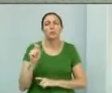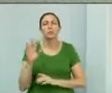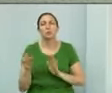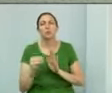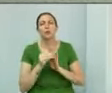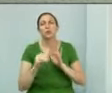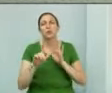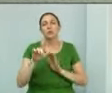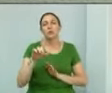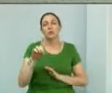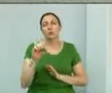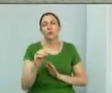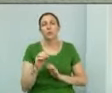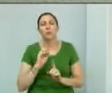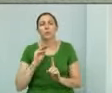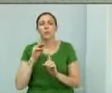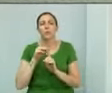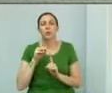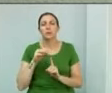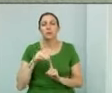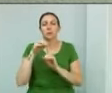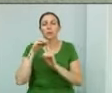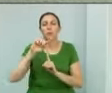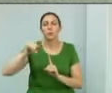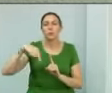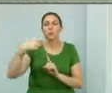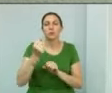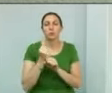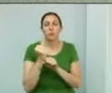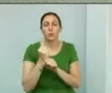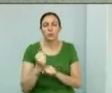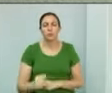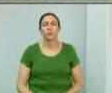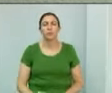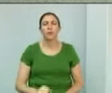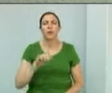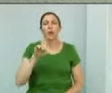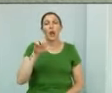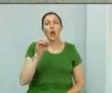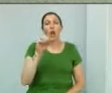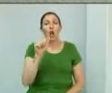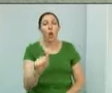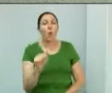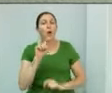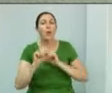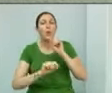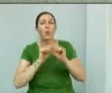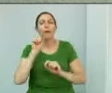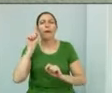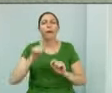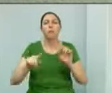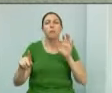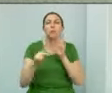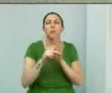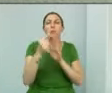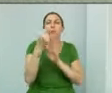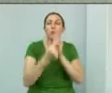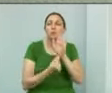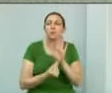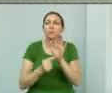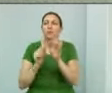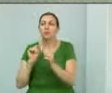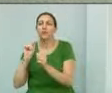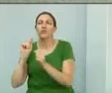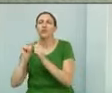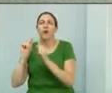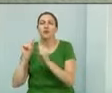as metas e prioridades para o ano que vem. E na LOA, então, que nós separamos recursos para executar aquelas metas